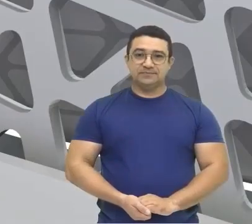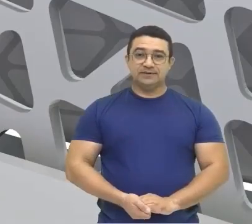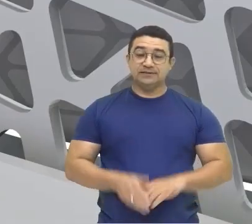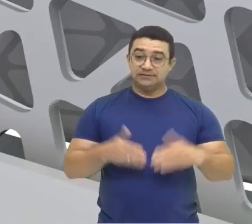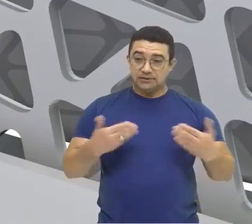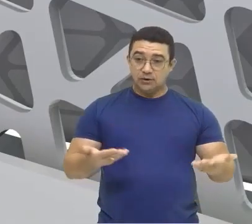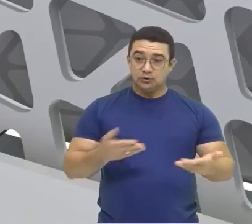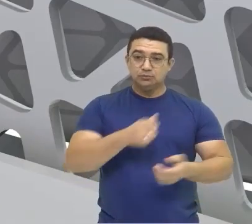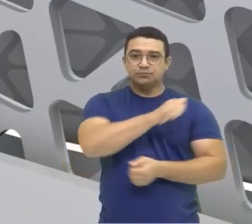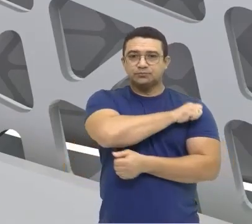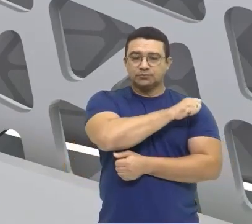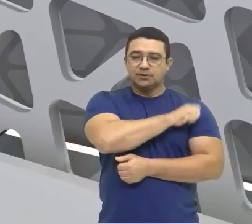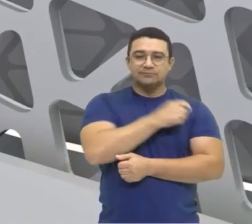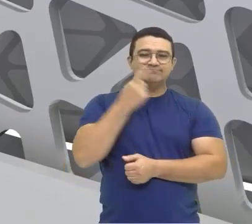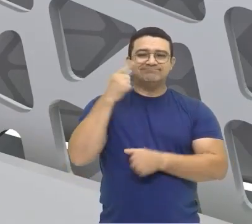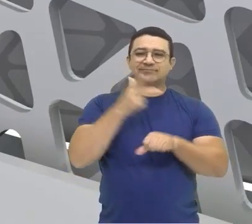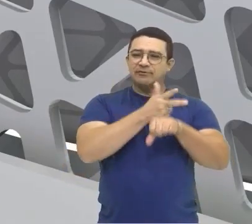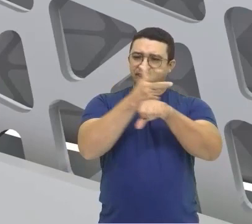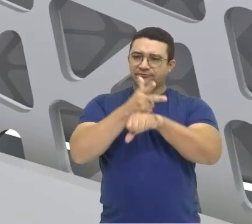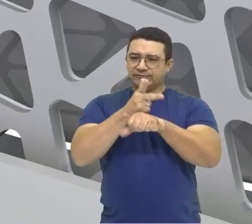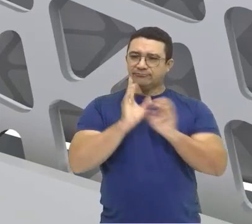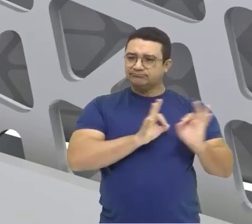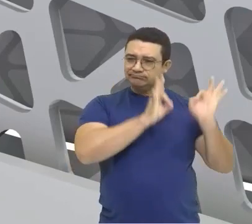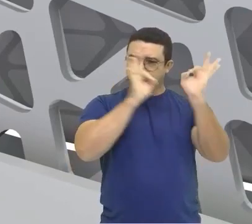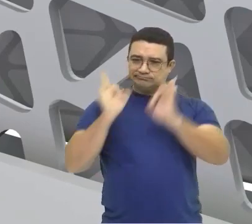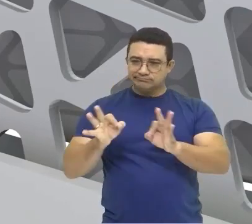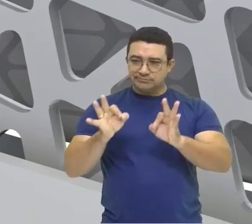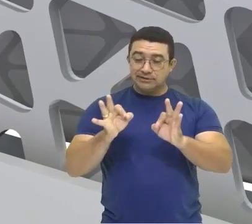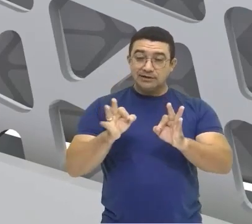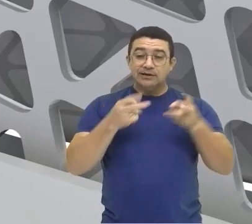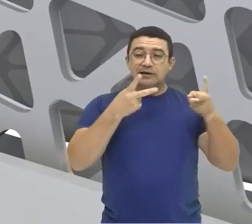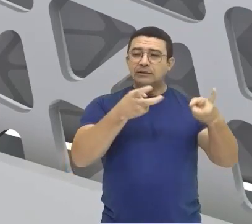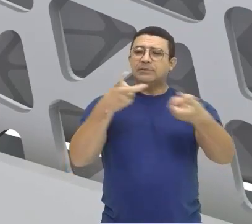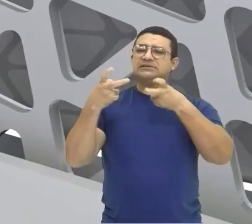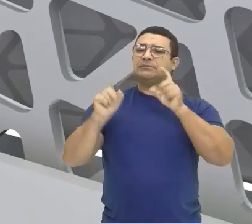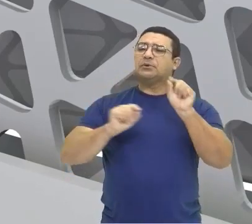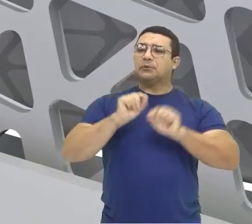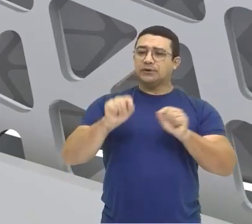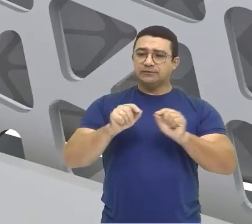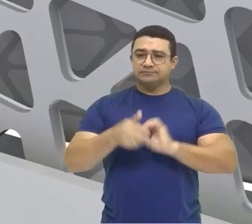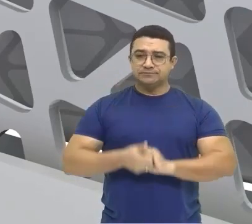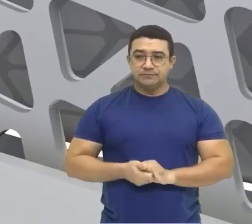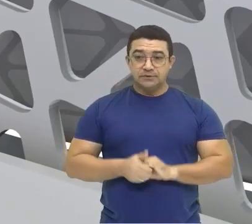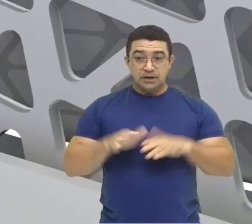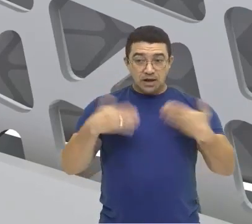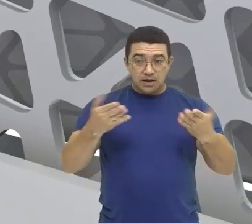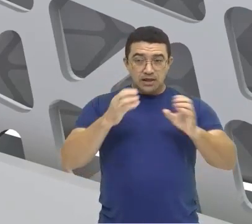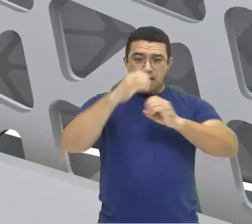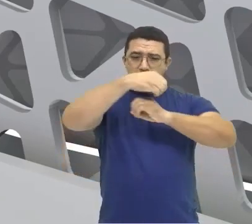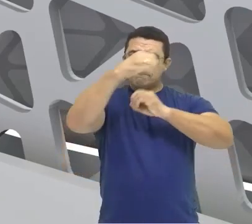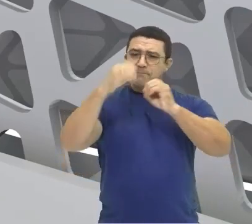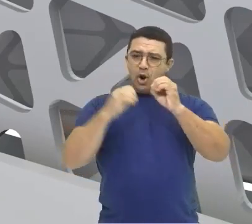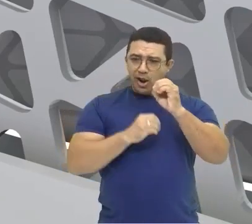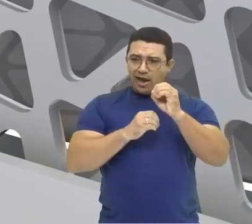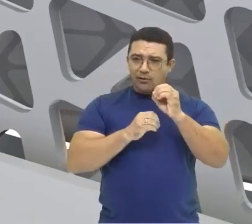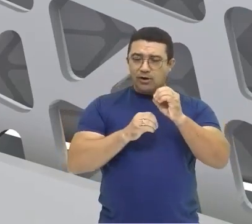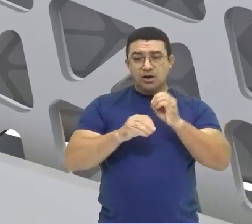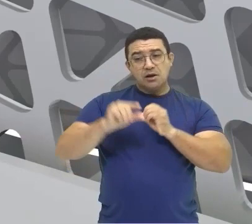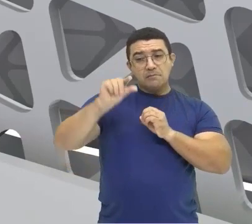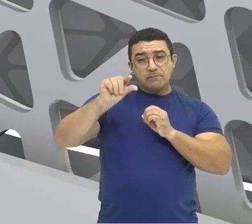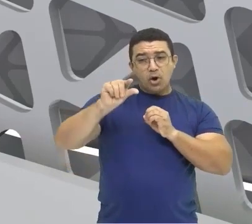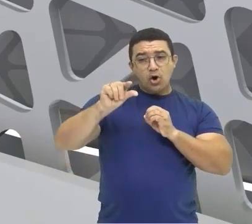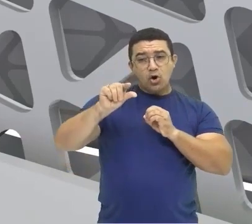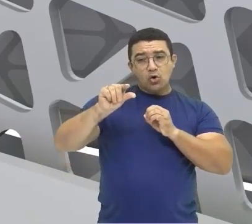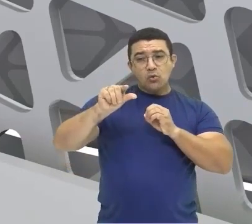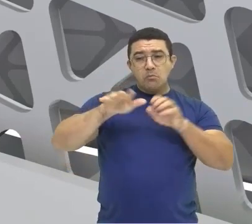Muito bem, gente, então nessa animação que nós vimos, você deve ter percebido que quando as moléculas estão menos agitadas, a